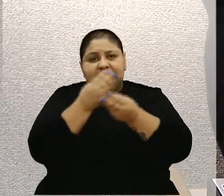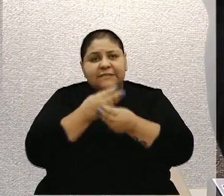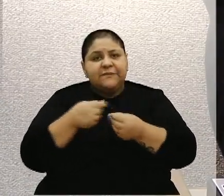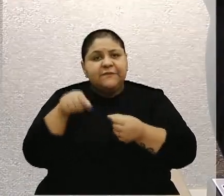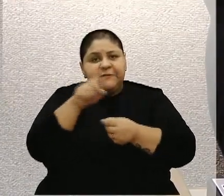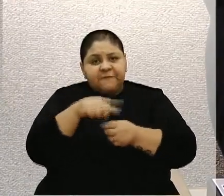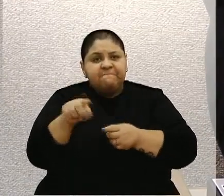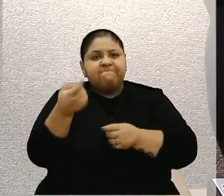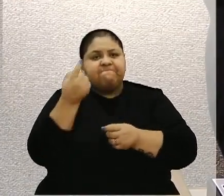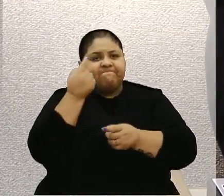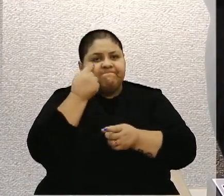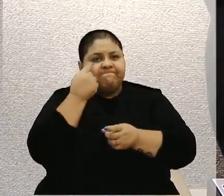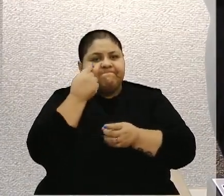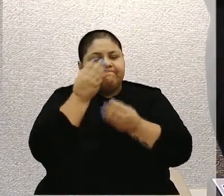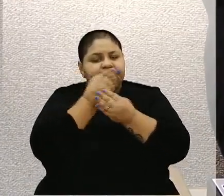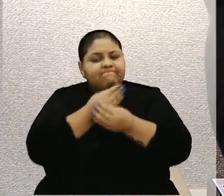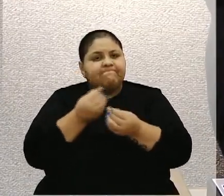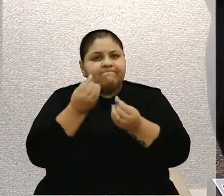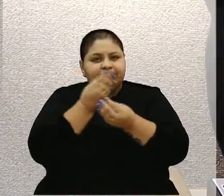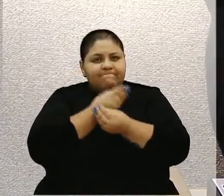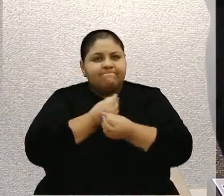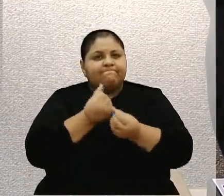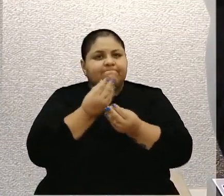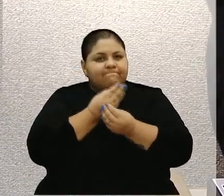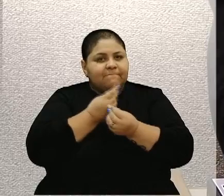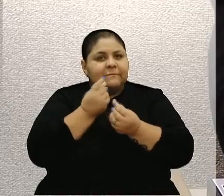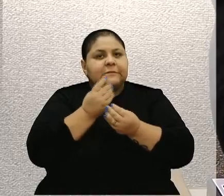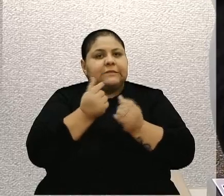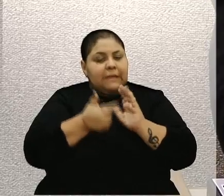a tua sensibilidade e ela aflora, né?